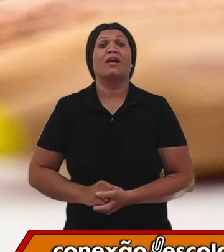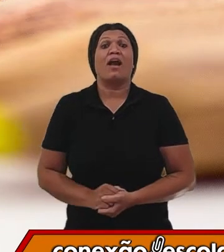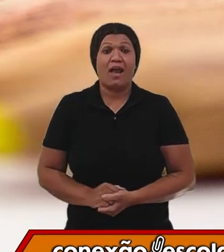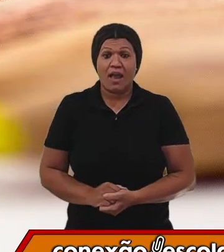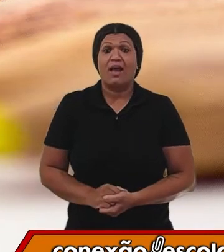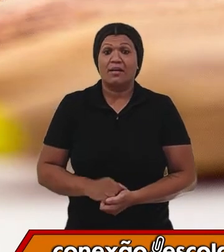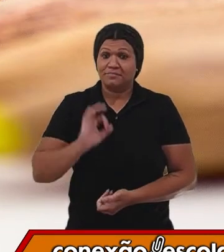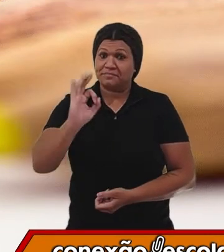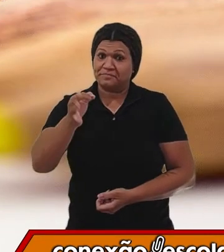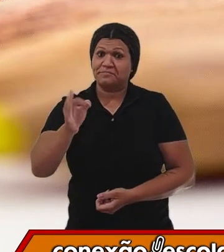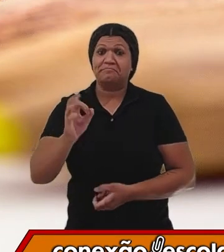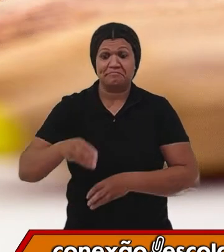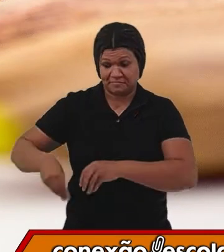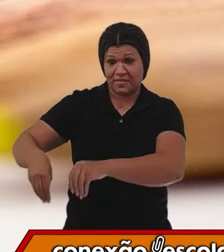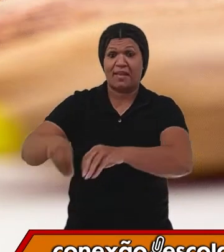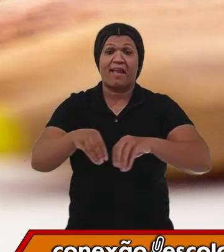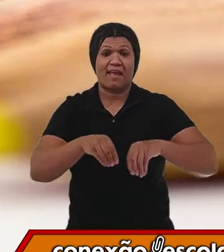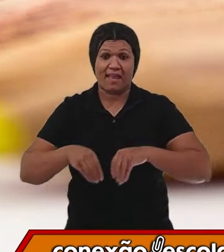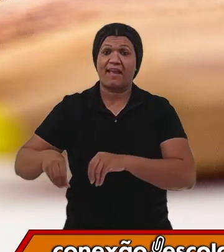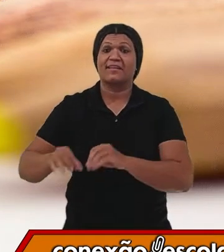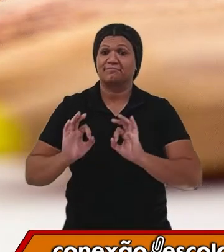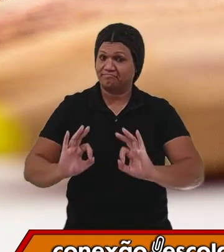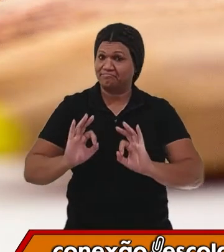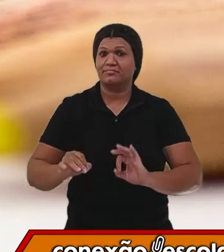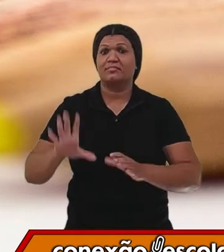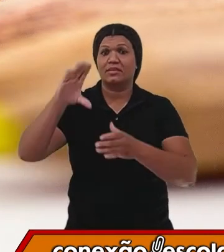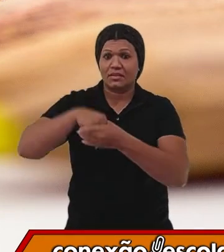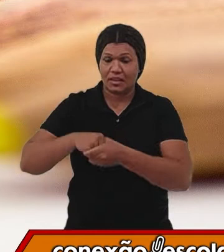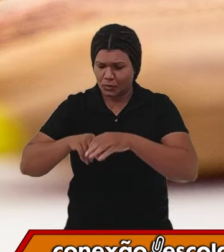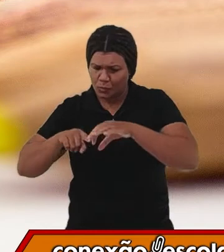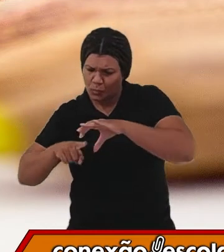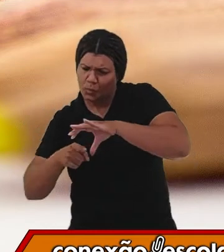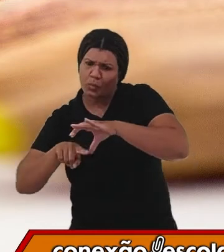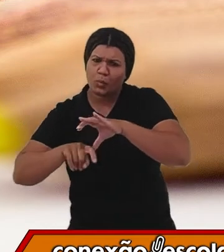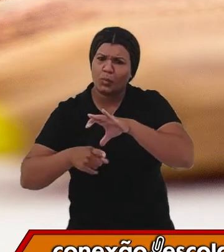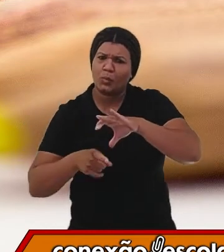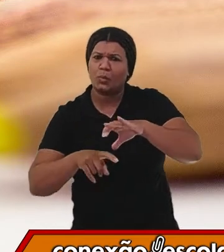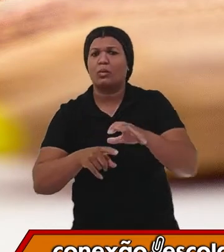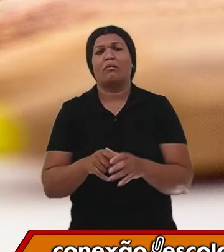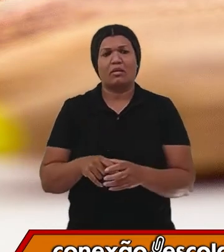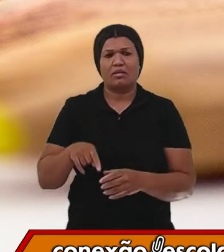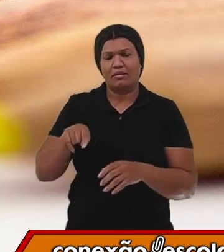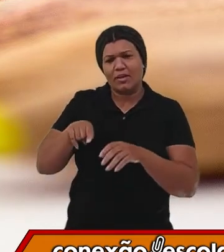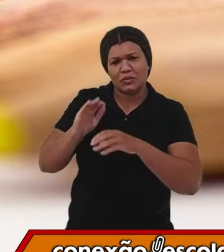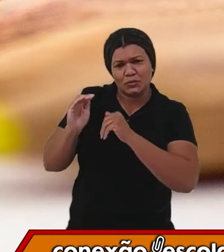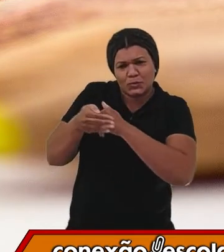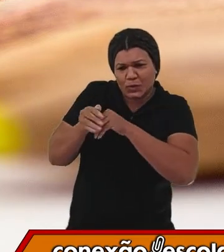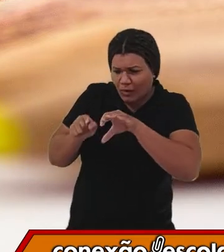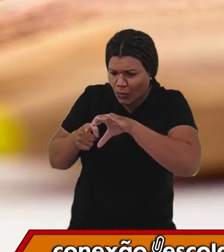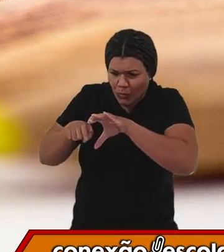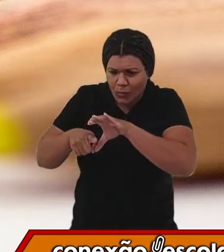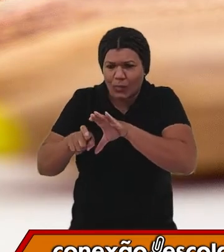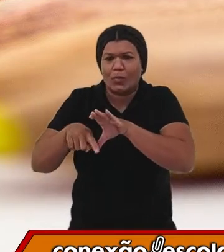na terra! Muito bem, então elas vivem dentro de túneis. Então elas ficam lá dentro da terra,